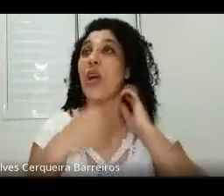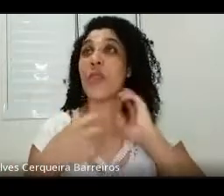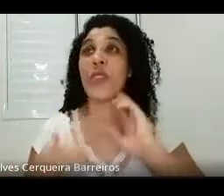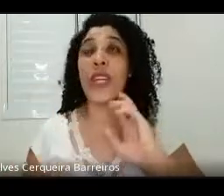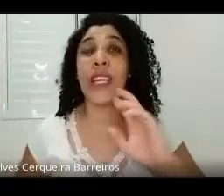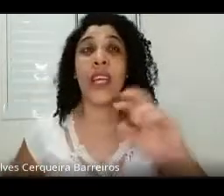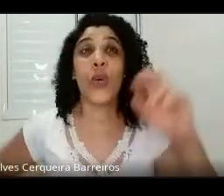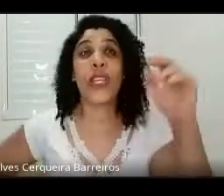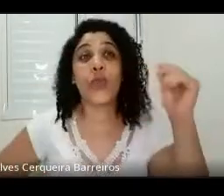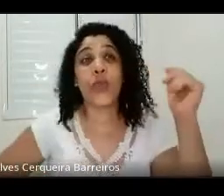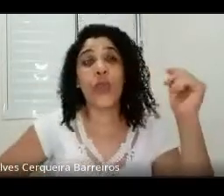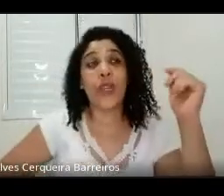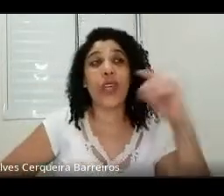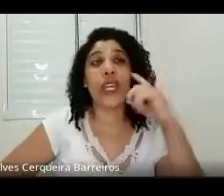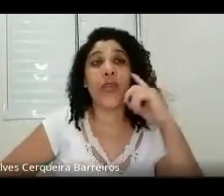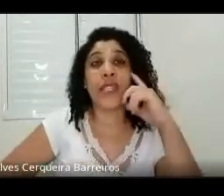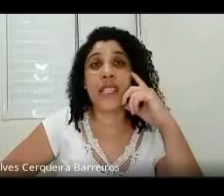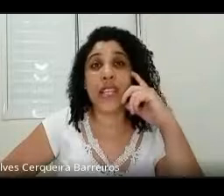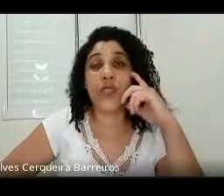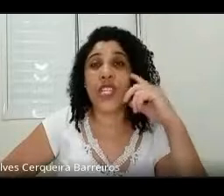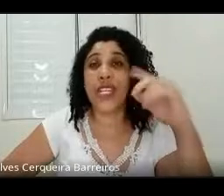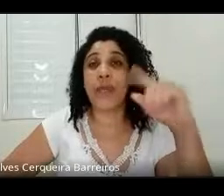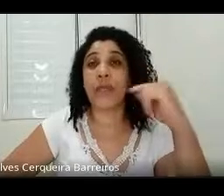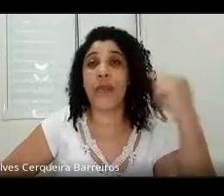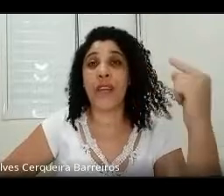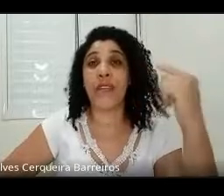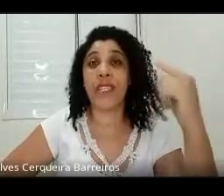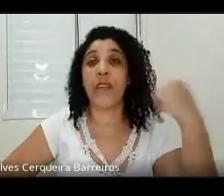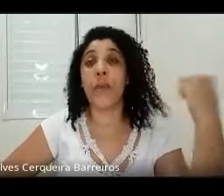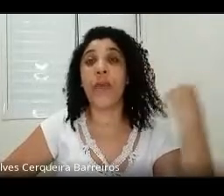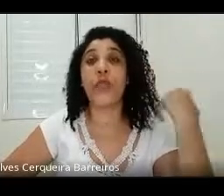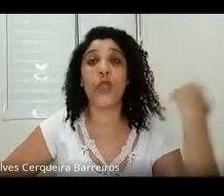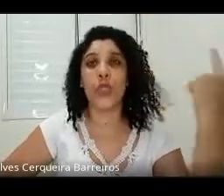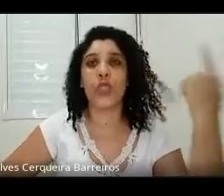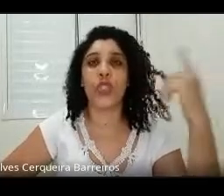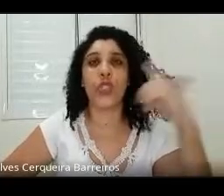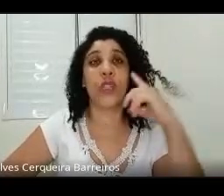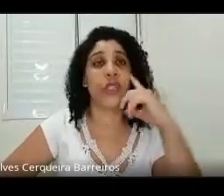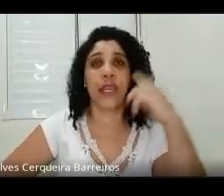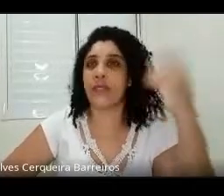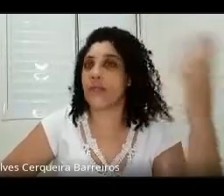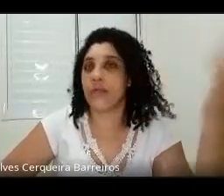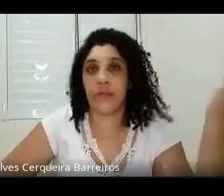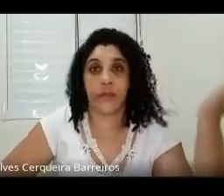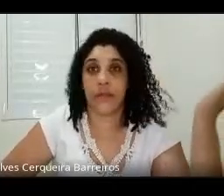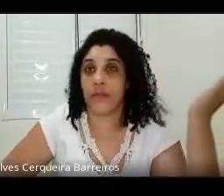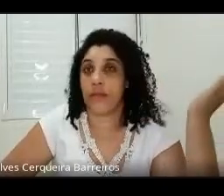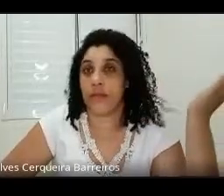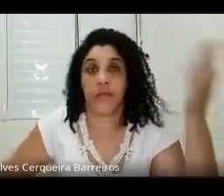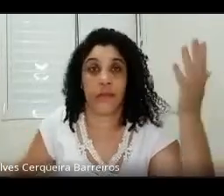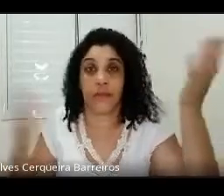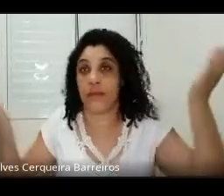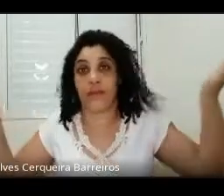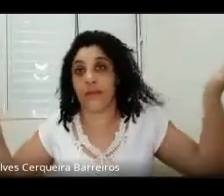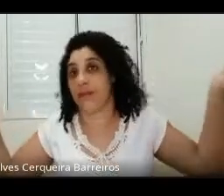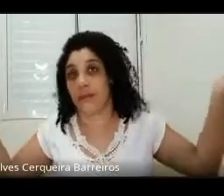perguntou, professora, quando foi que a língua de sinais foi utilizada pela primeira vez? Quem foi o primeiro surdo que utilizou a língua de sinais?